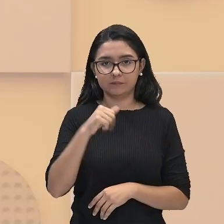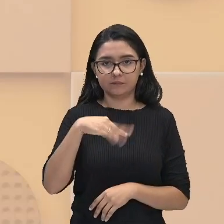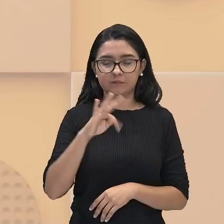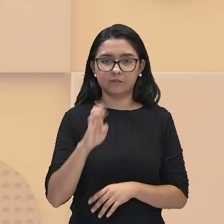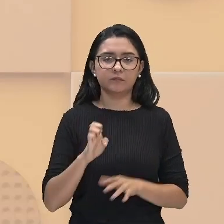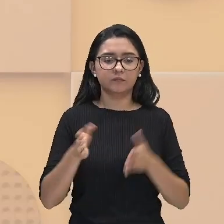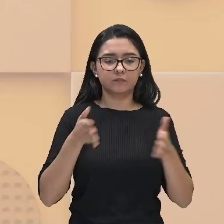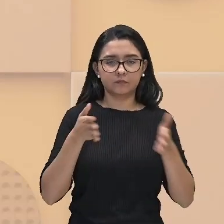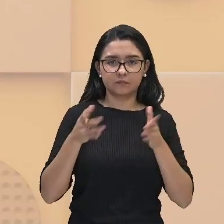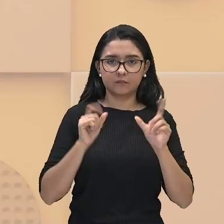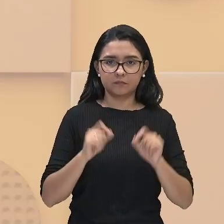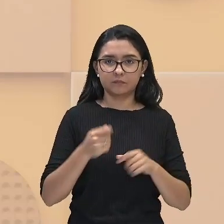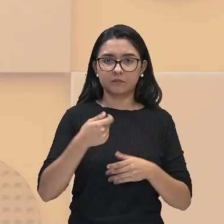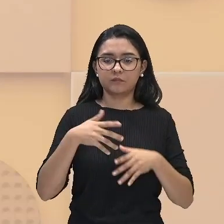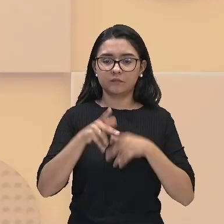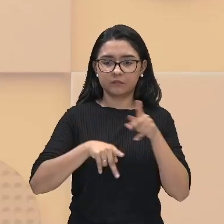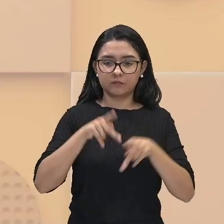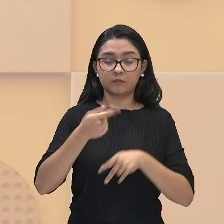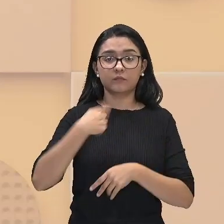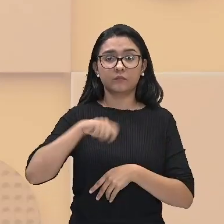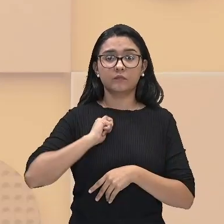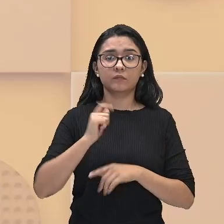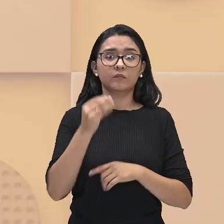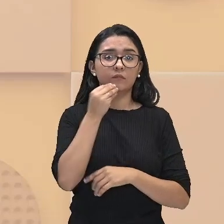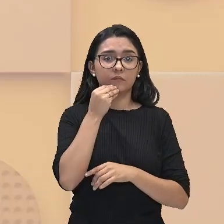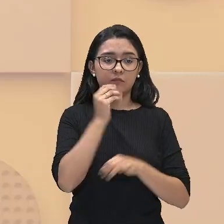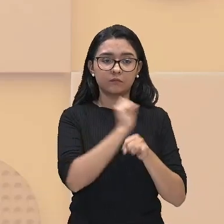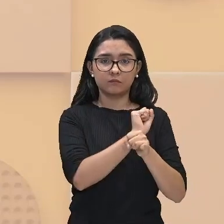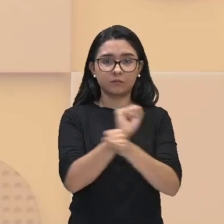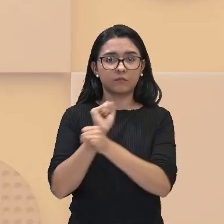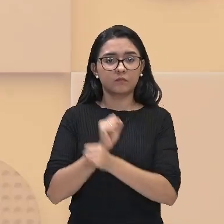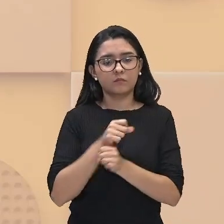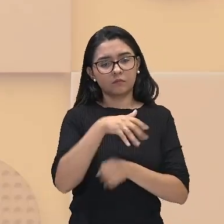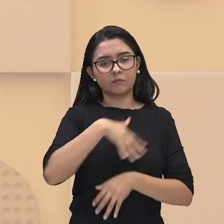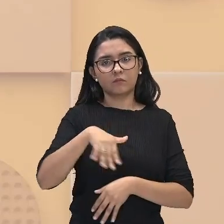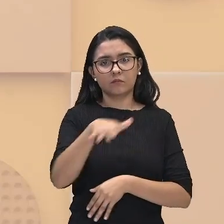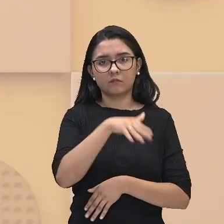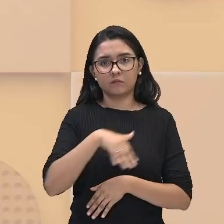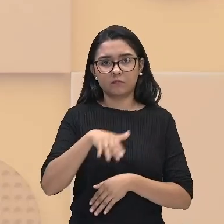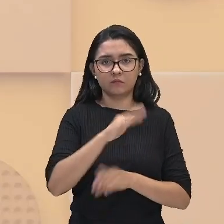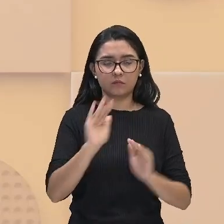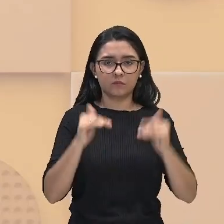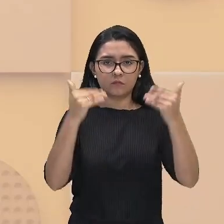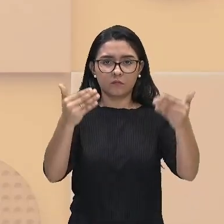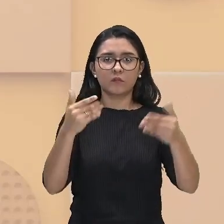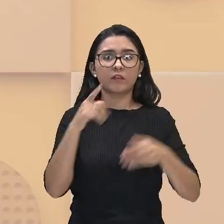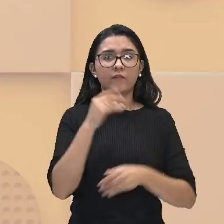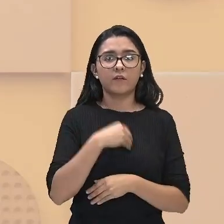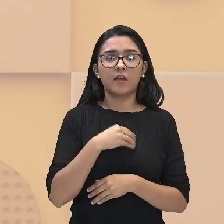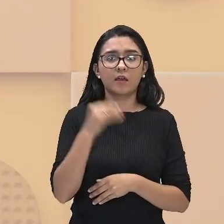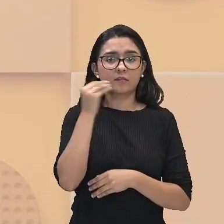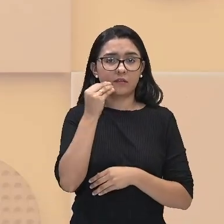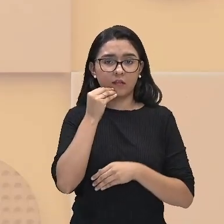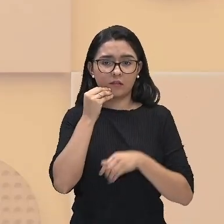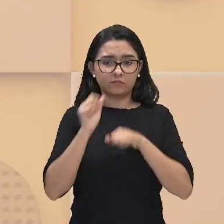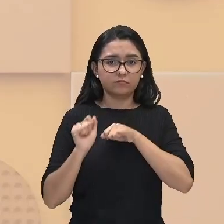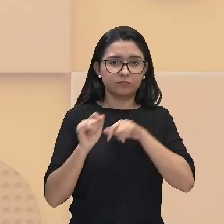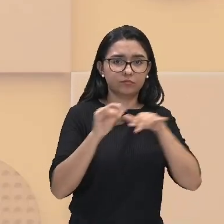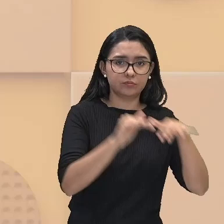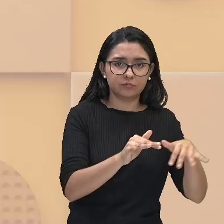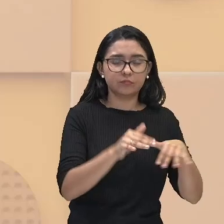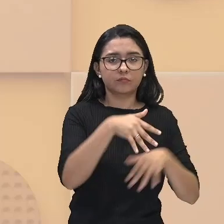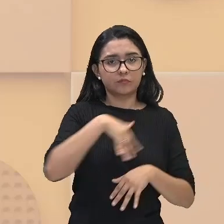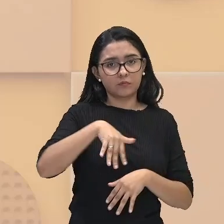em que os espanhóis estavam tentando proteger o território dos muçulmanos que estavam invadindo a região